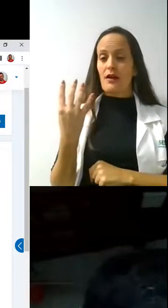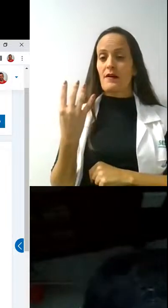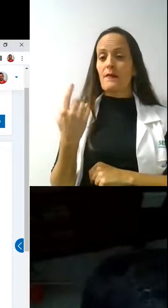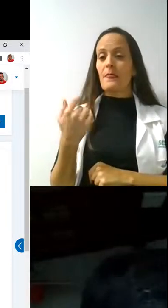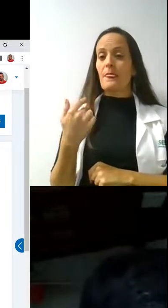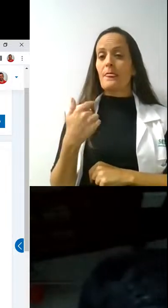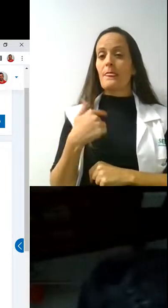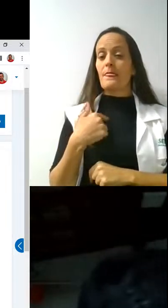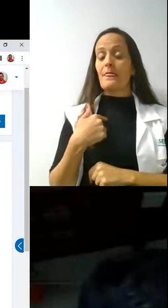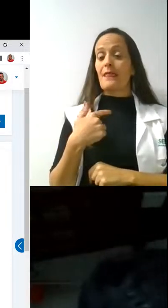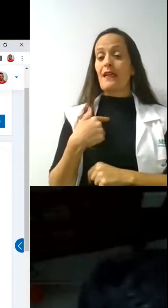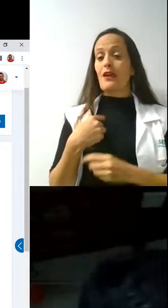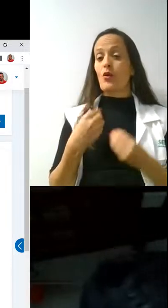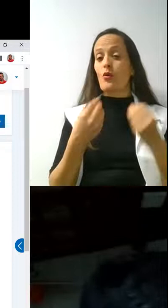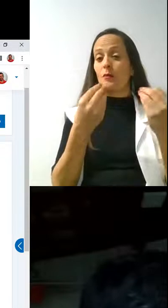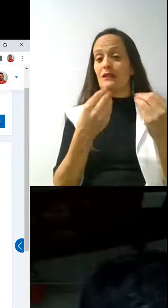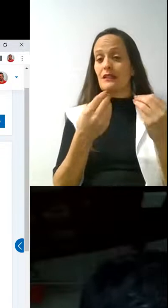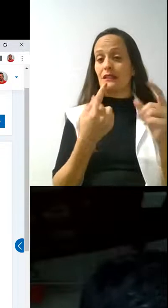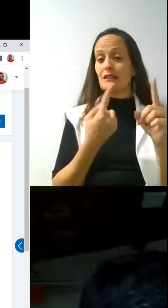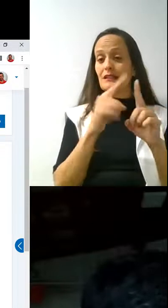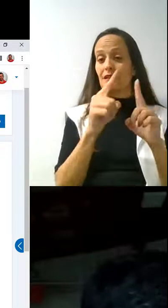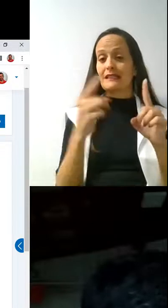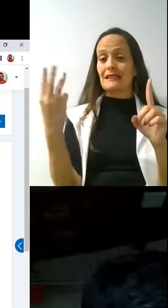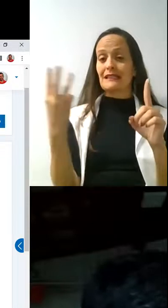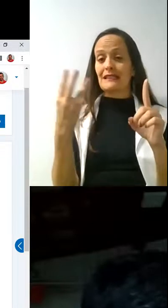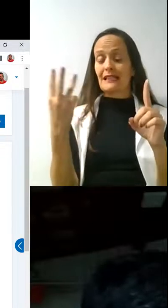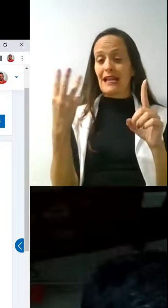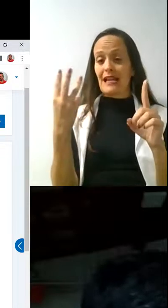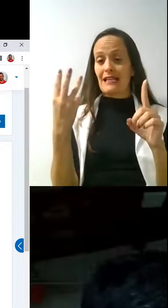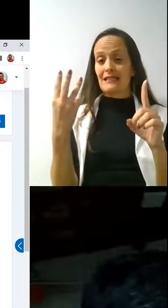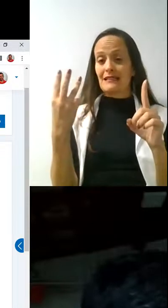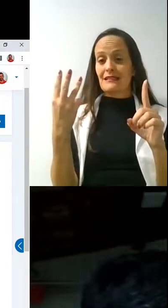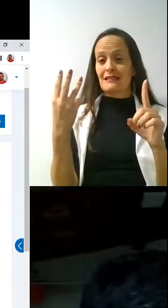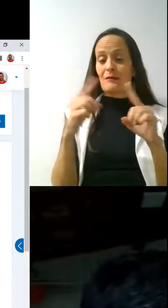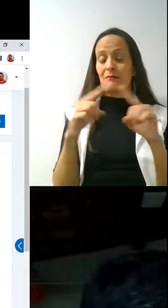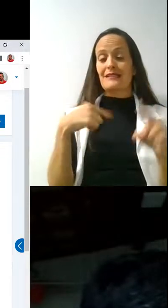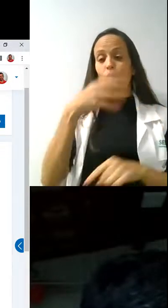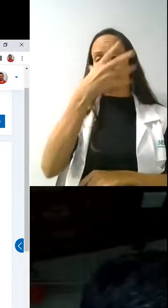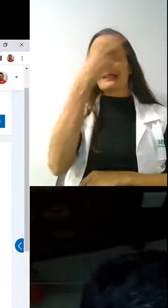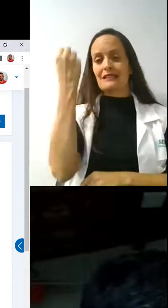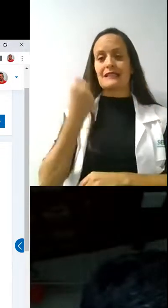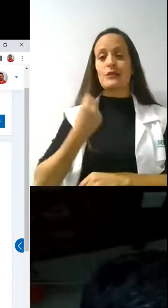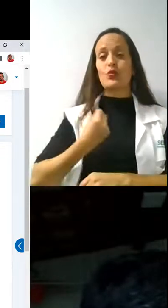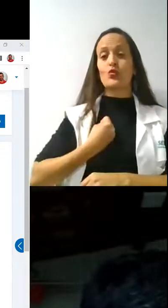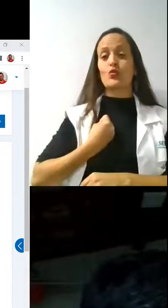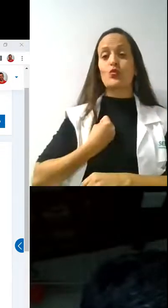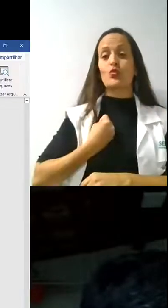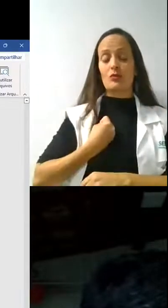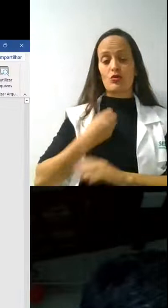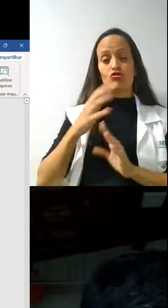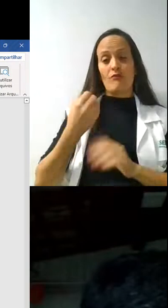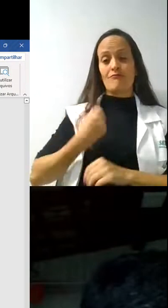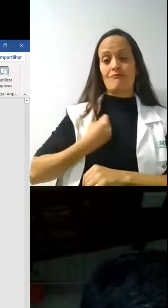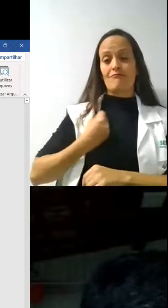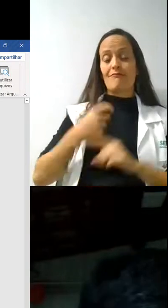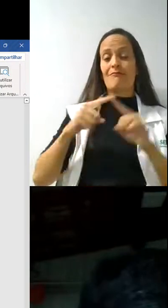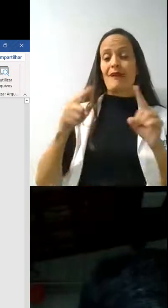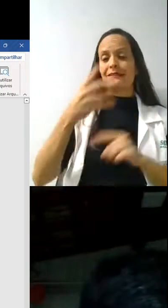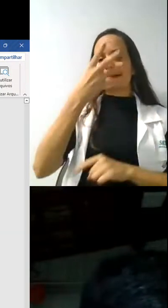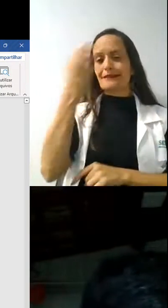sem escrever os milímetros, escrevi só os números, né? Não coloquei milímetro, nem centímetro,